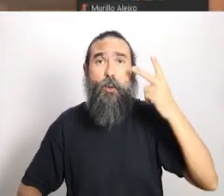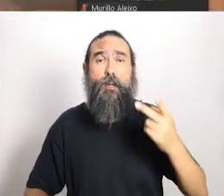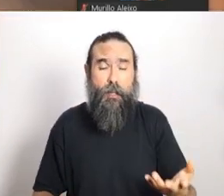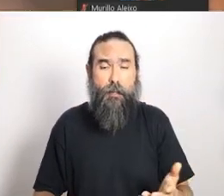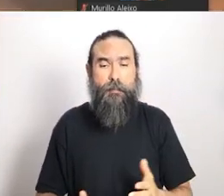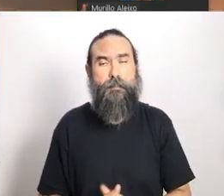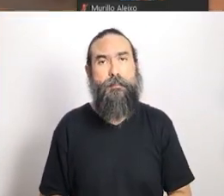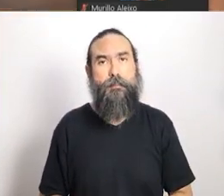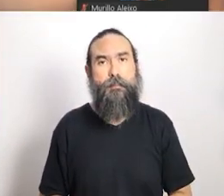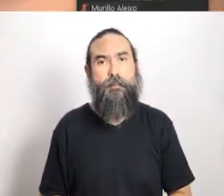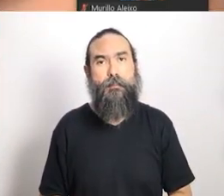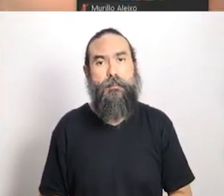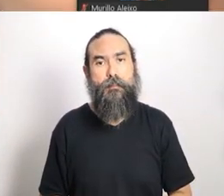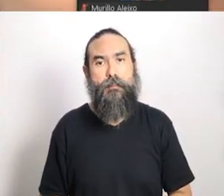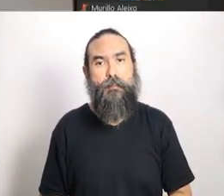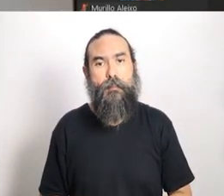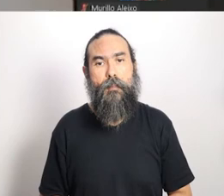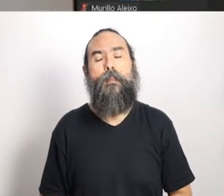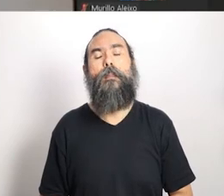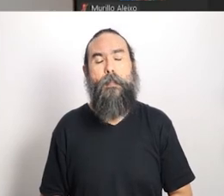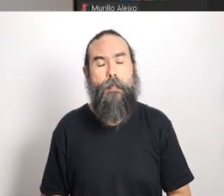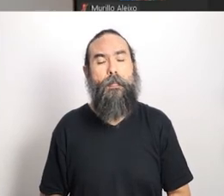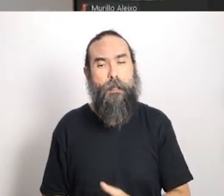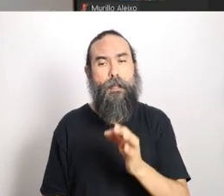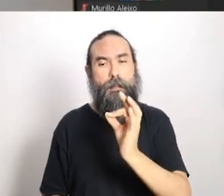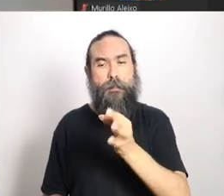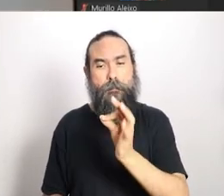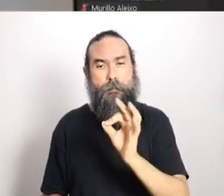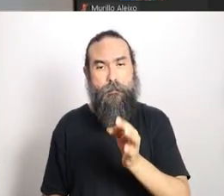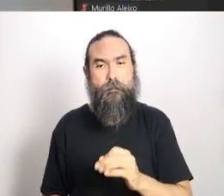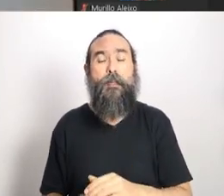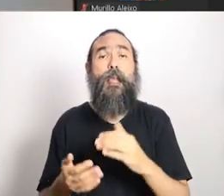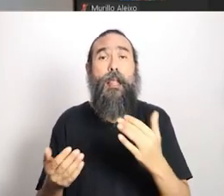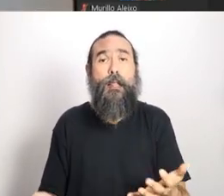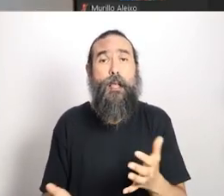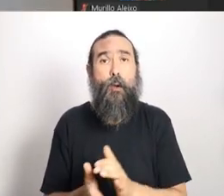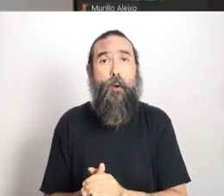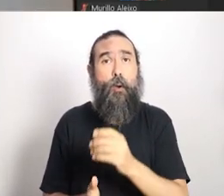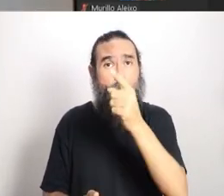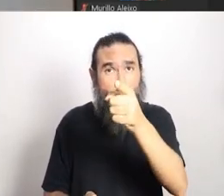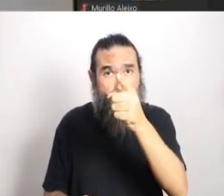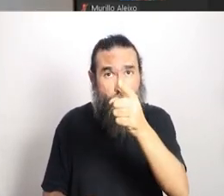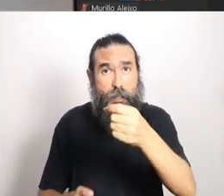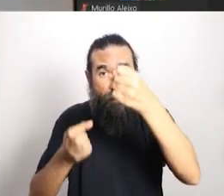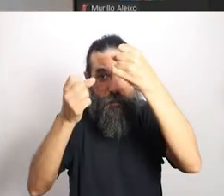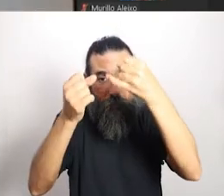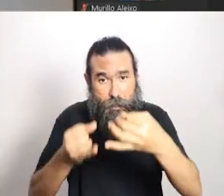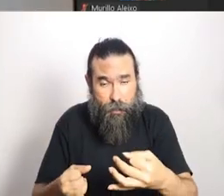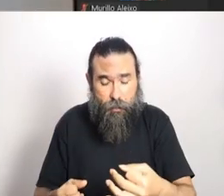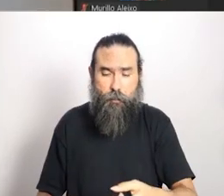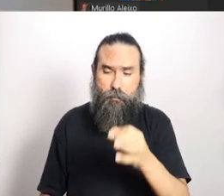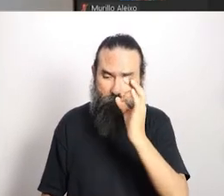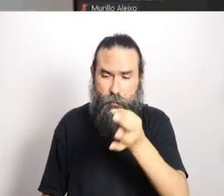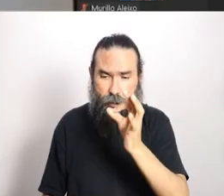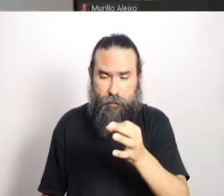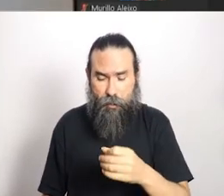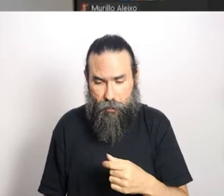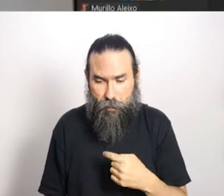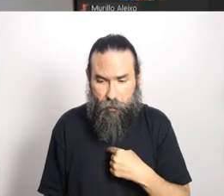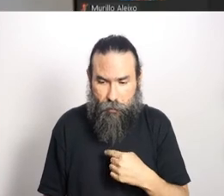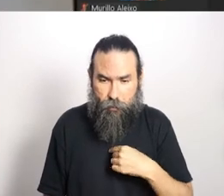atenção a ela. Né? Paulinho. Não. Fala, Adiel. Paulinho, vê só. É isso que você está falando, velho. Eu